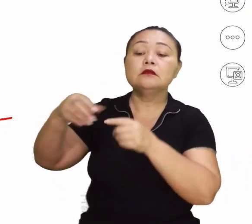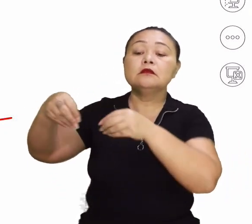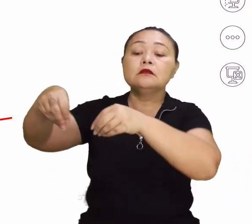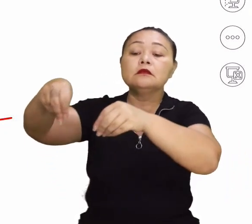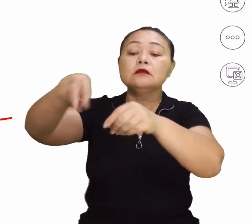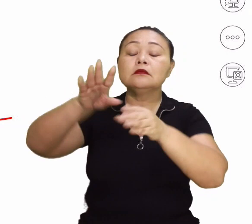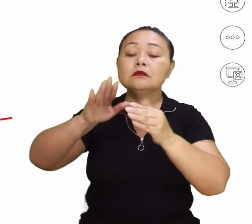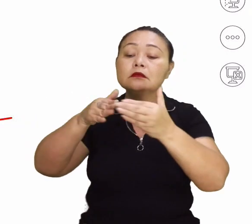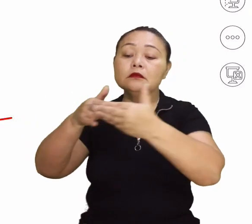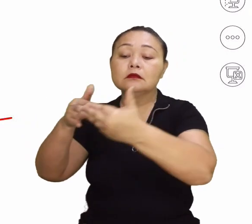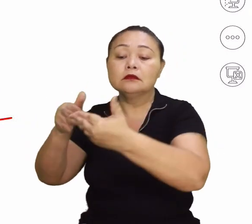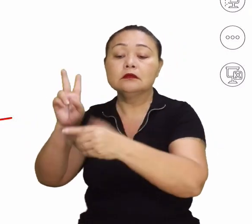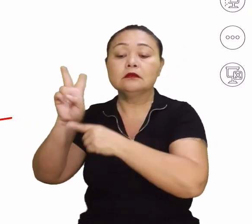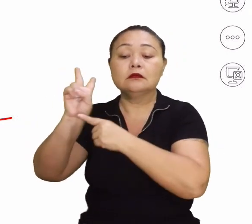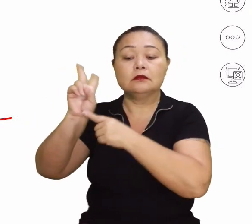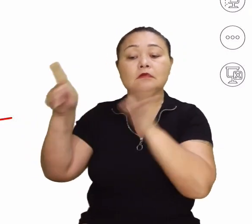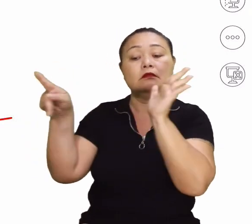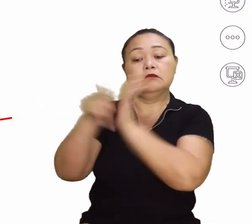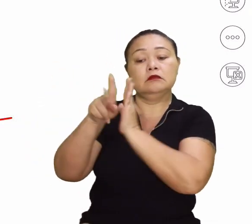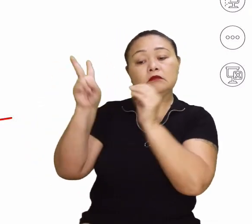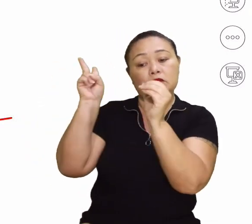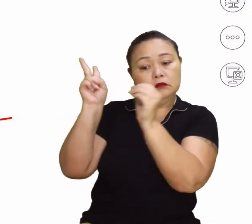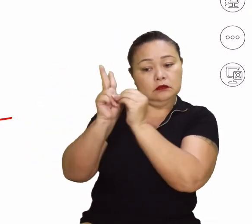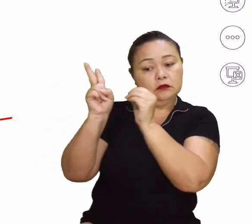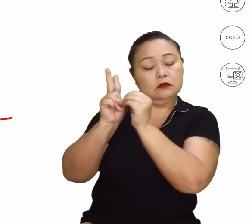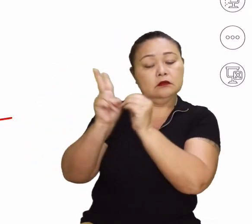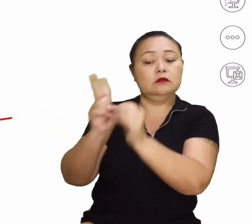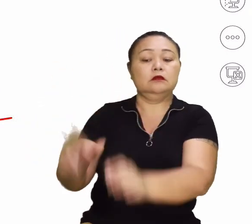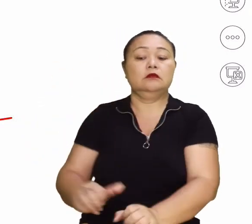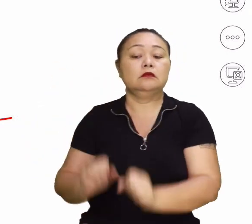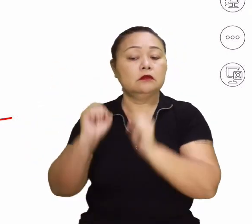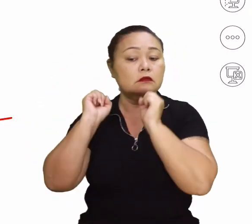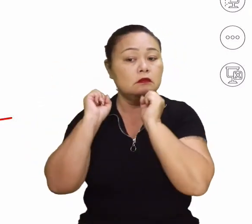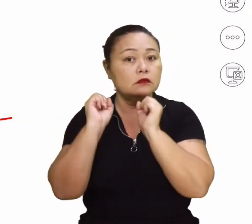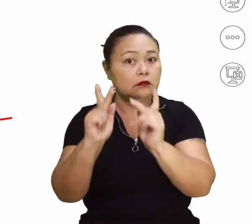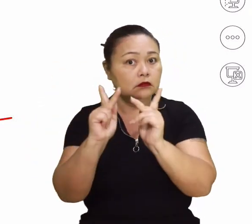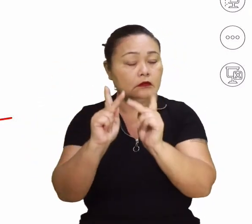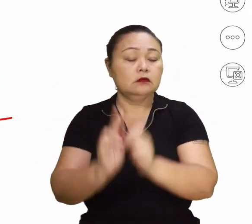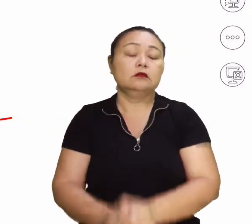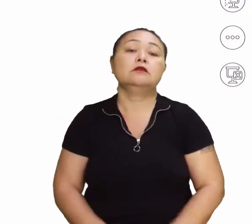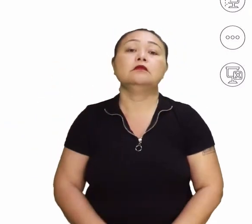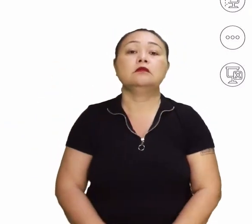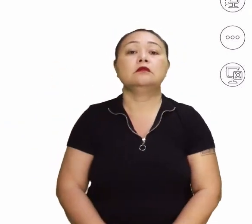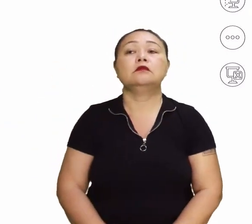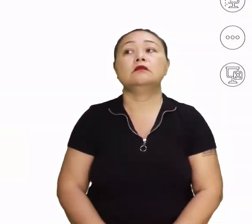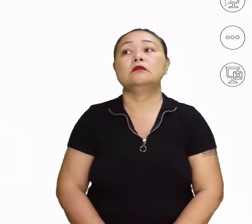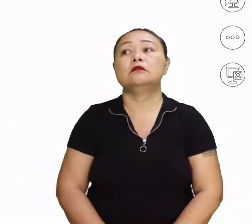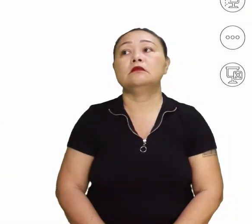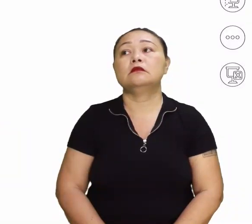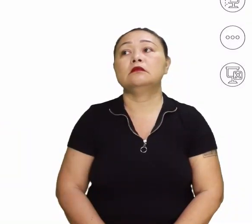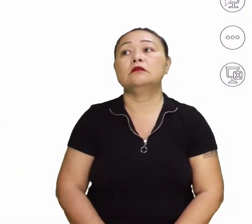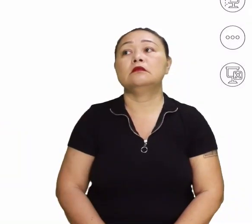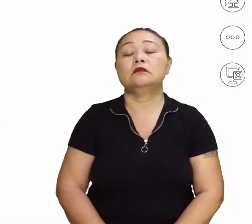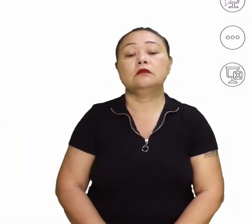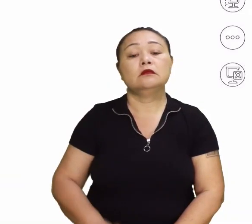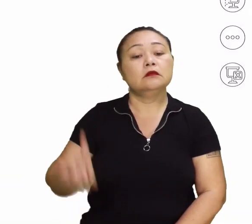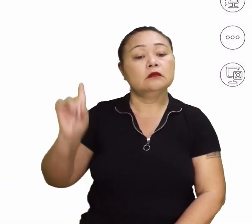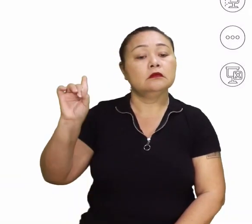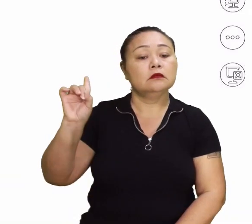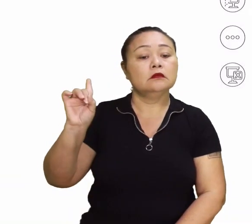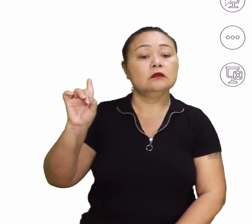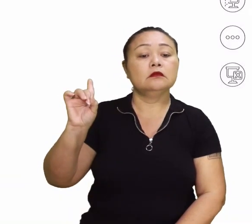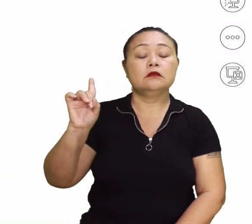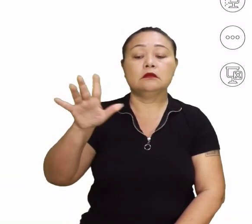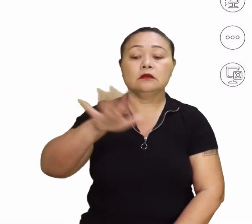área demarcada indígena, ok? Beleza, vamos lá. Continuando. As áreas